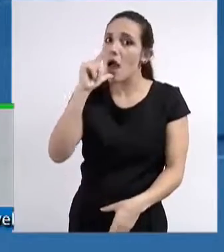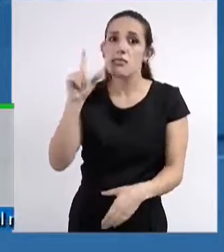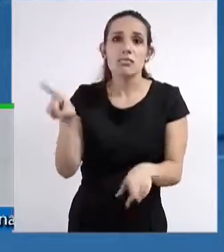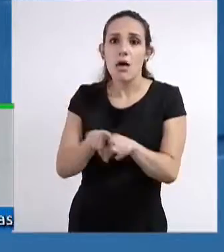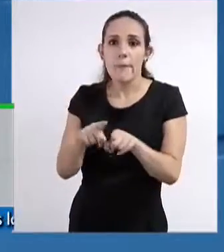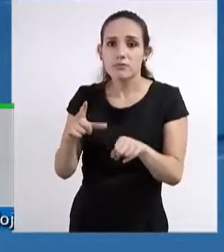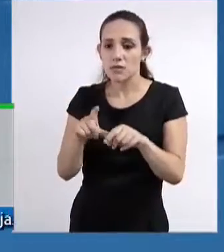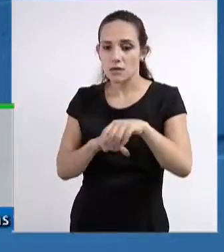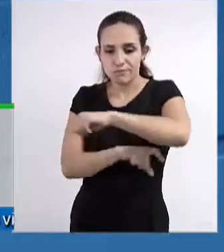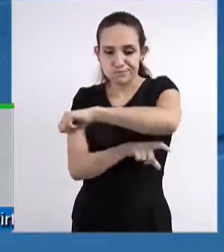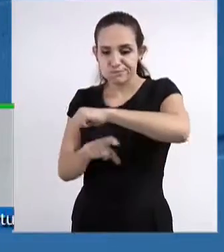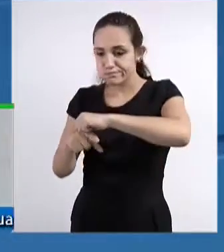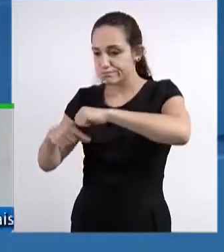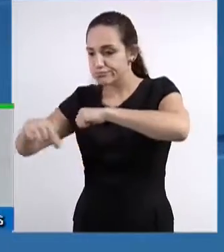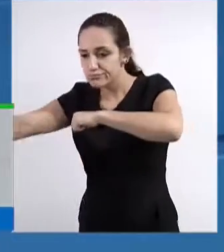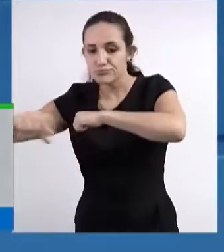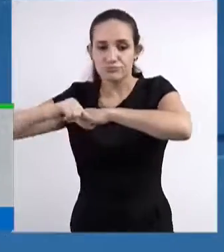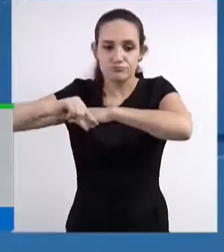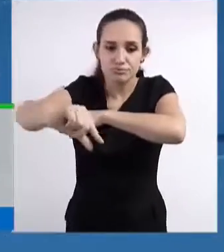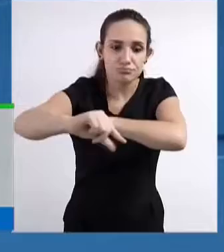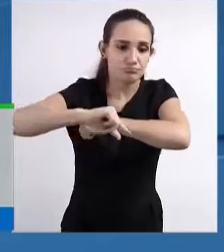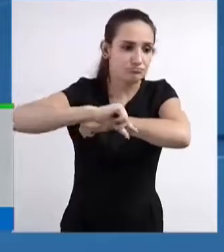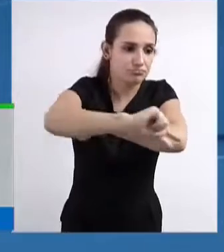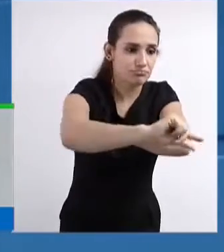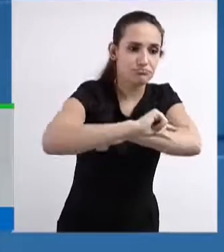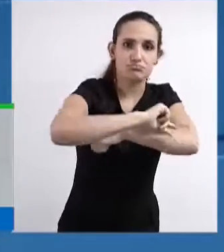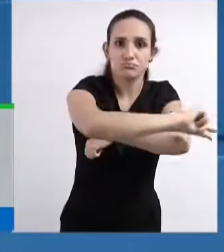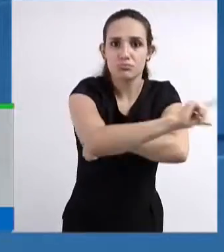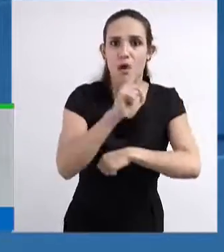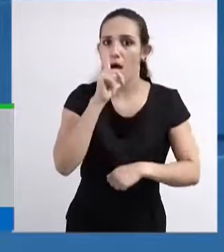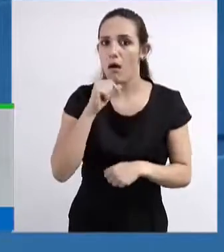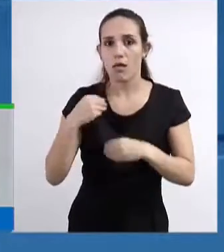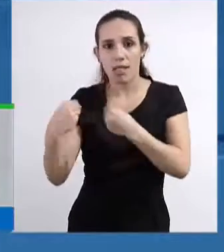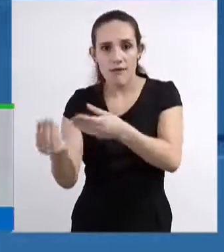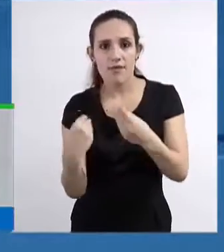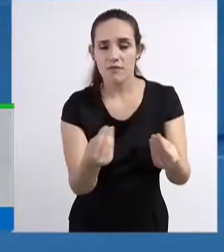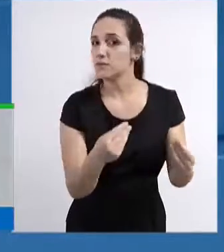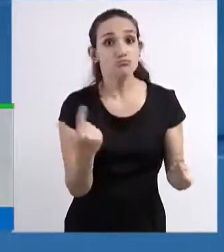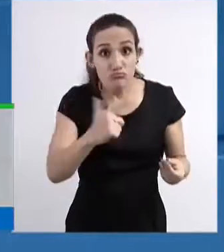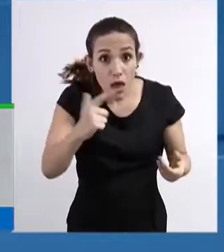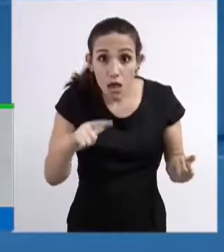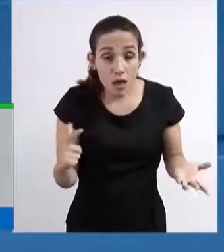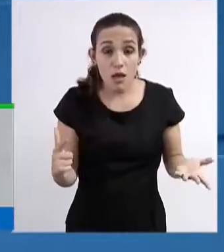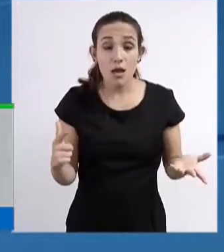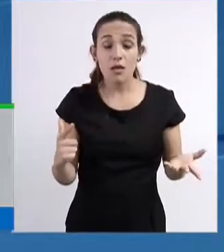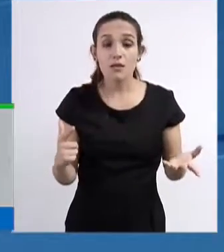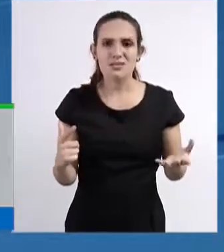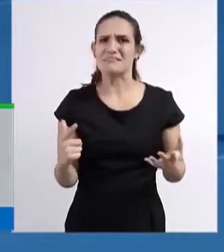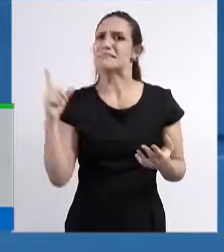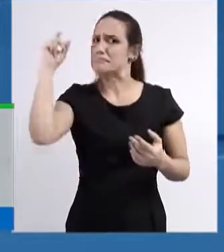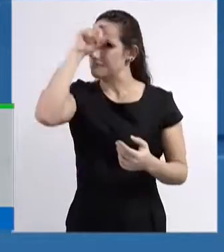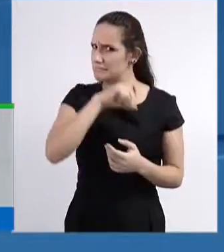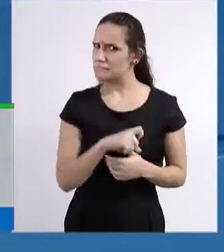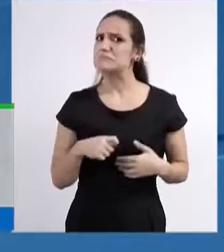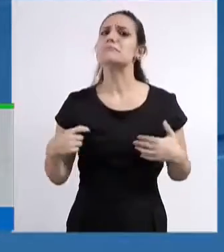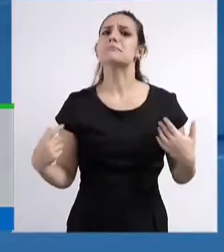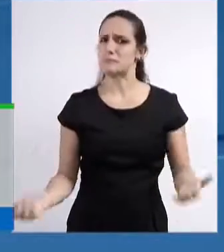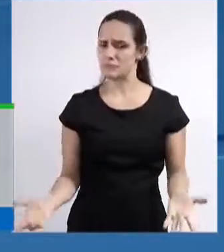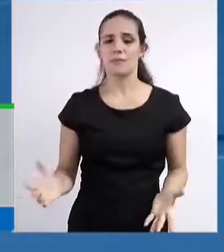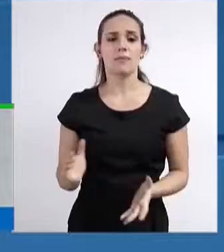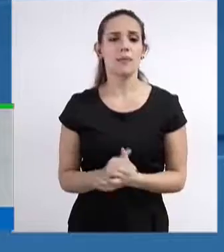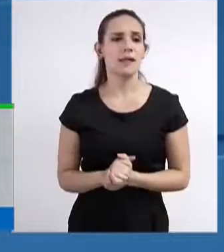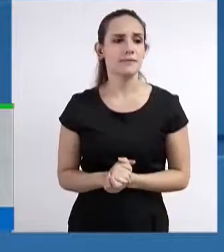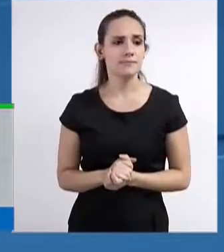né? Então, de fato, as comunidades indígenas vivem uma situação extremamente difícil,